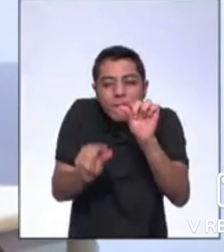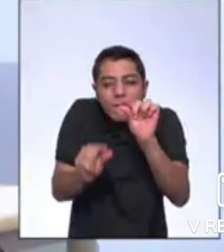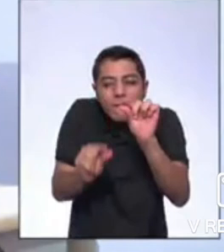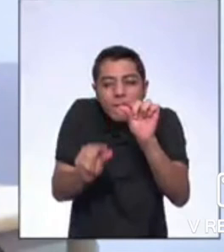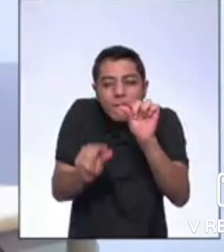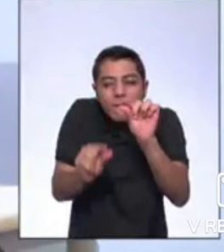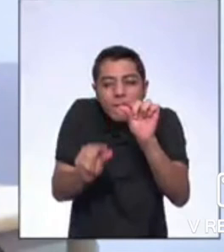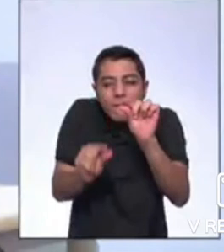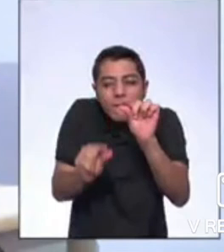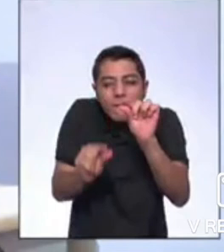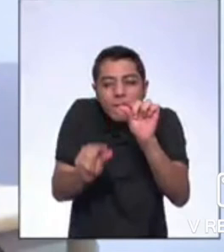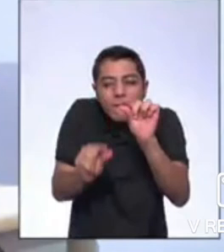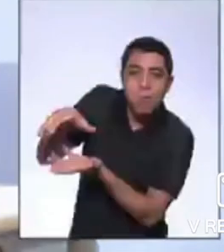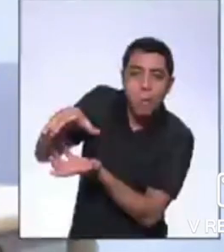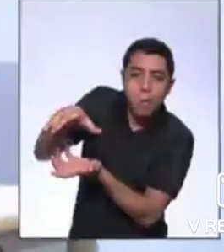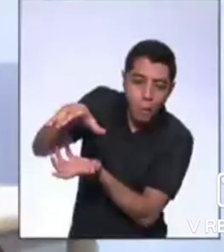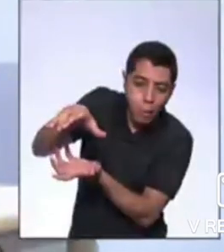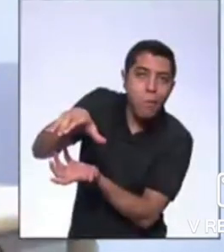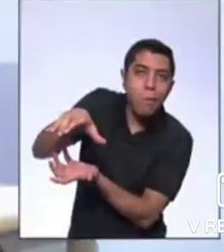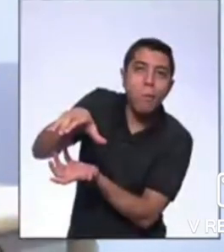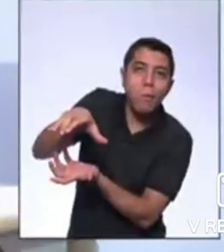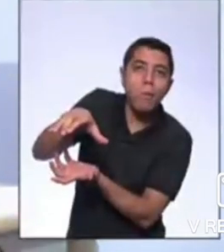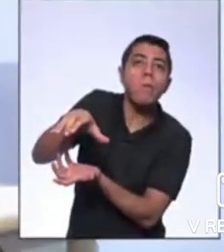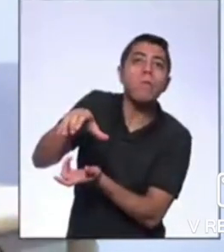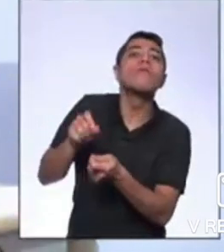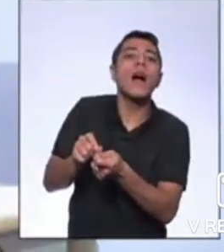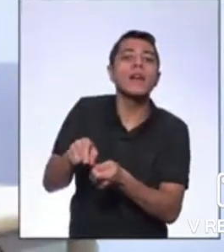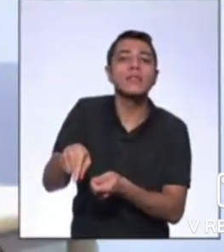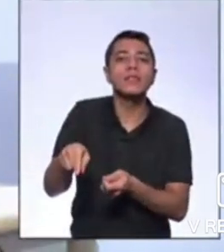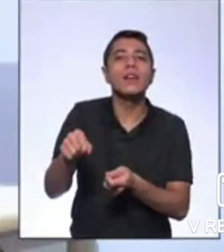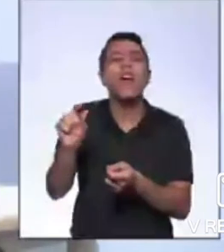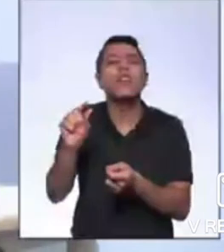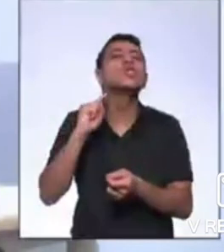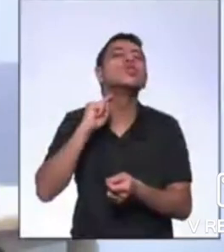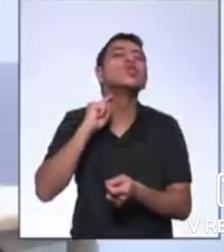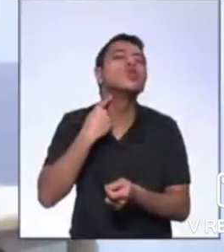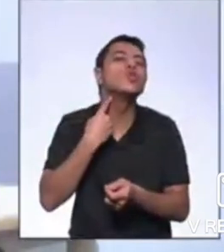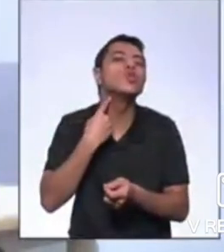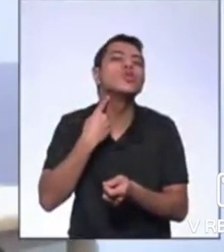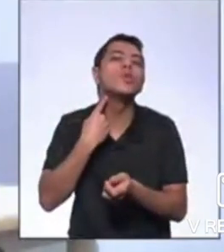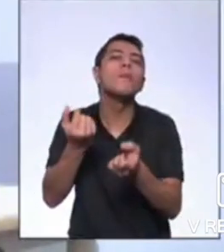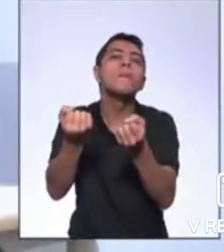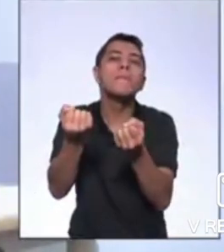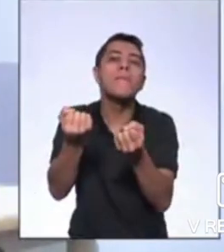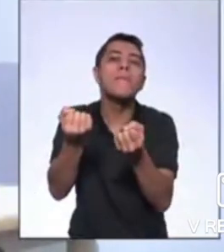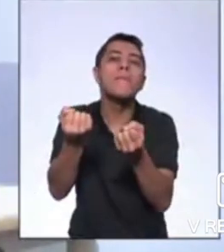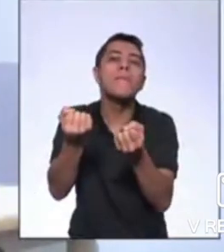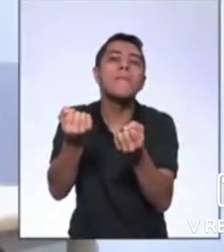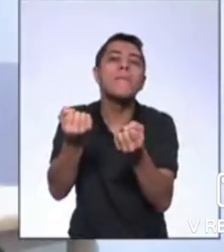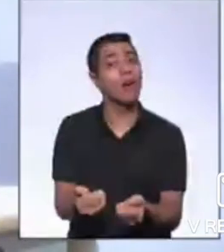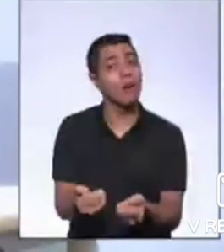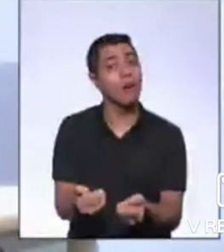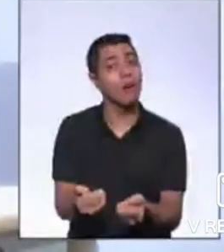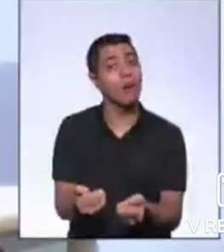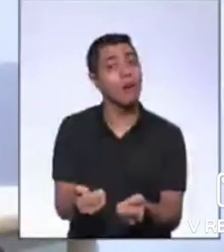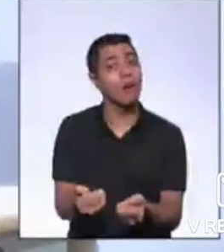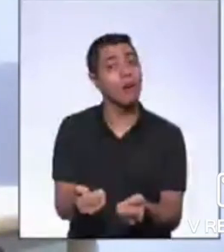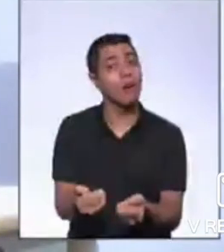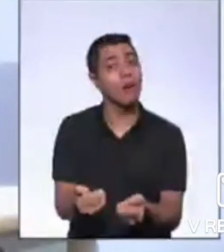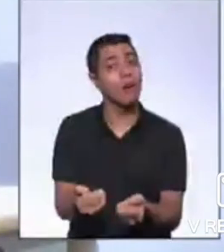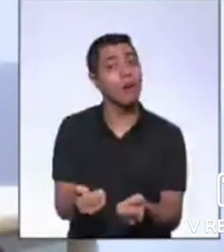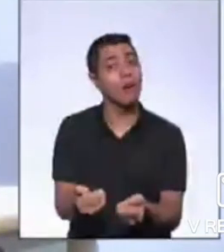E esse flocos, ele tem um peso, né? Ele acaba sendo mais denso que a água e ele acaba sendo depositado nesse tanque. E